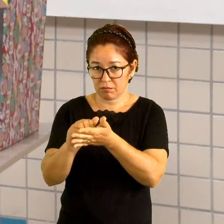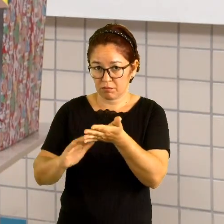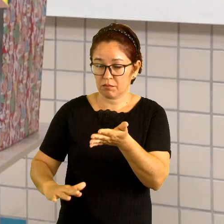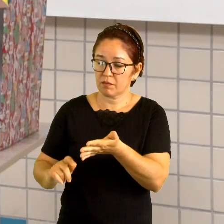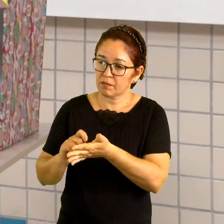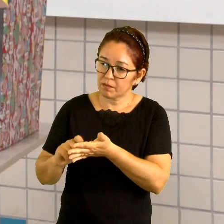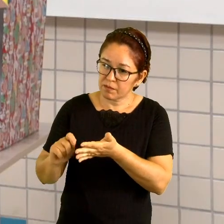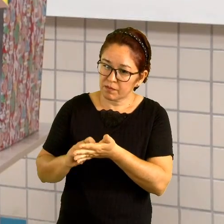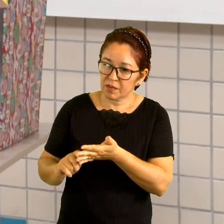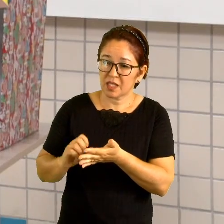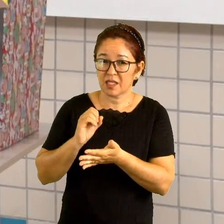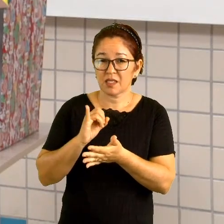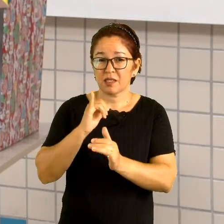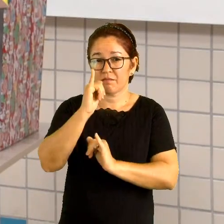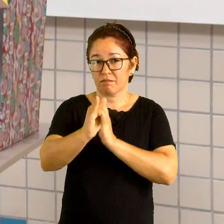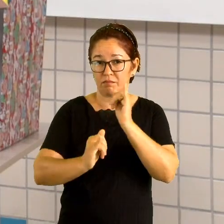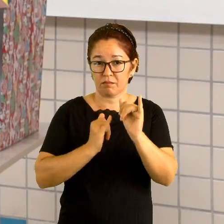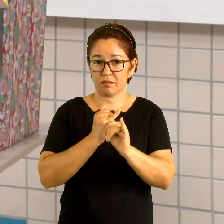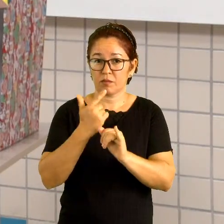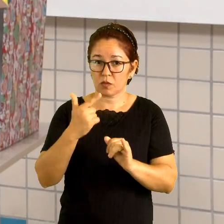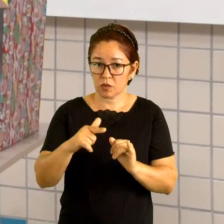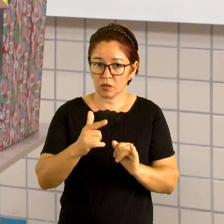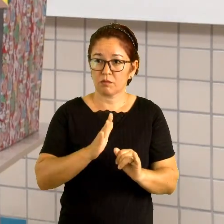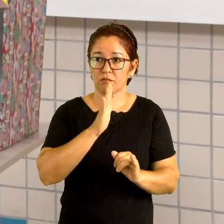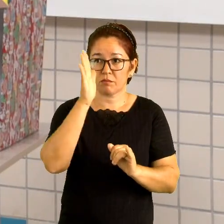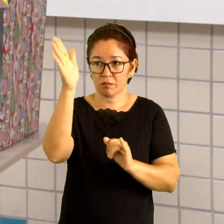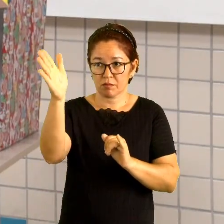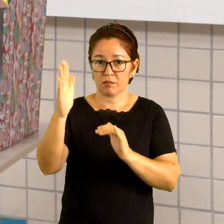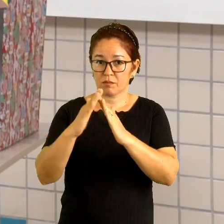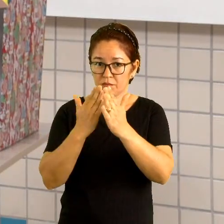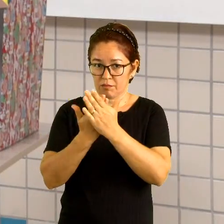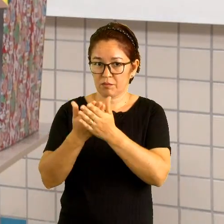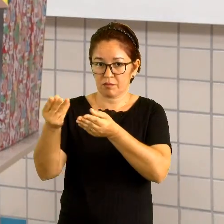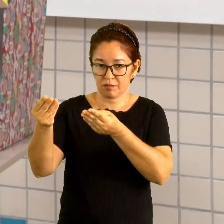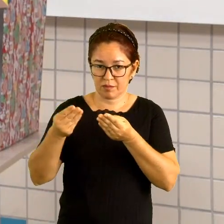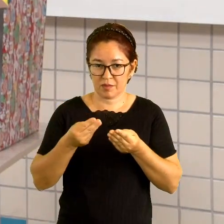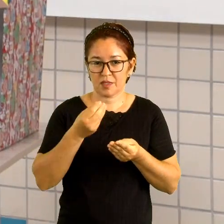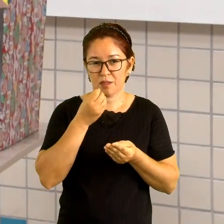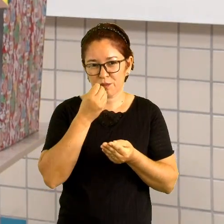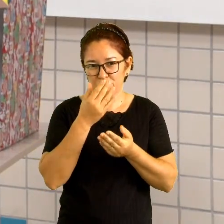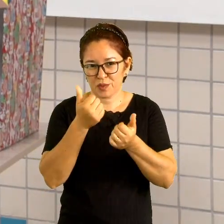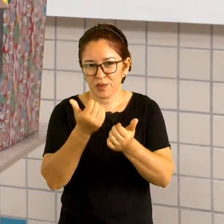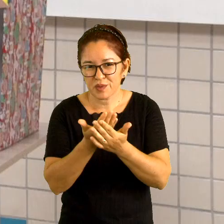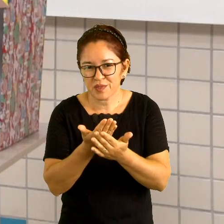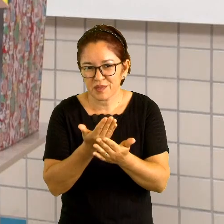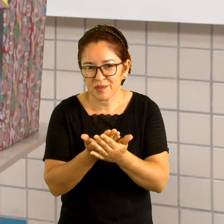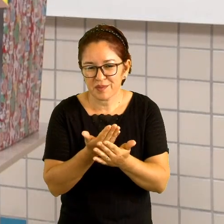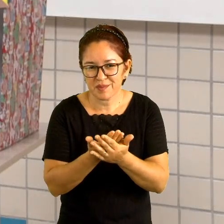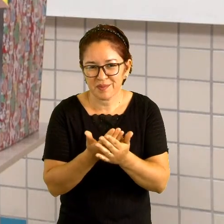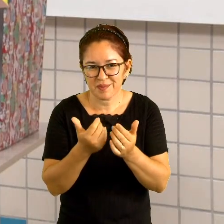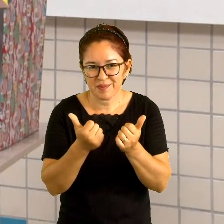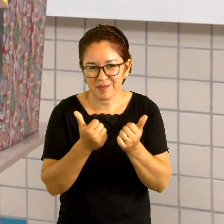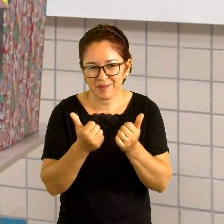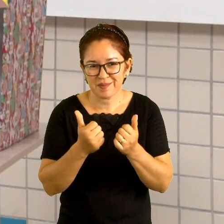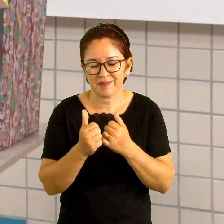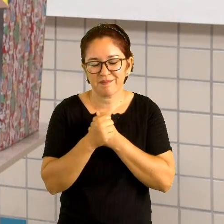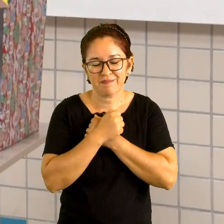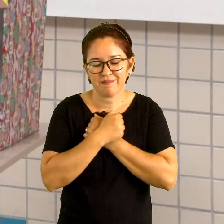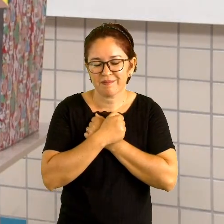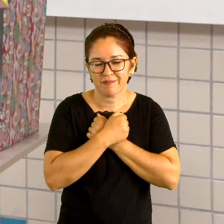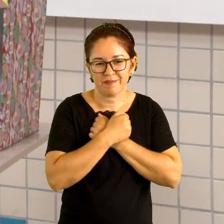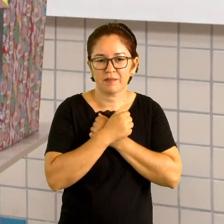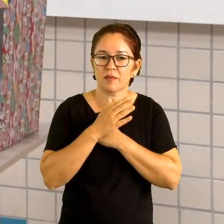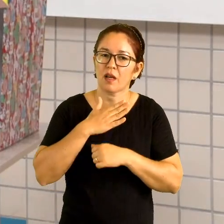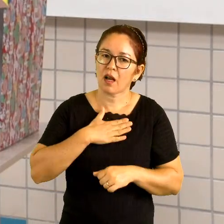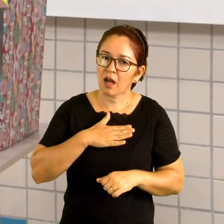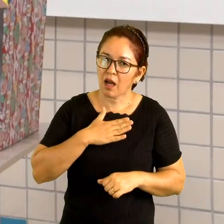fazer. Procure a tua escola. Bons estudos, um abraço carinhoso. Fica tranquilo que tudo